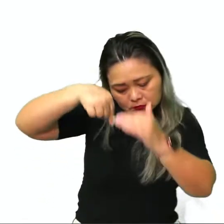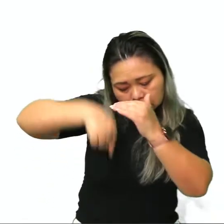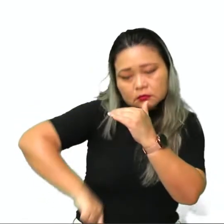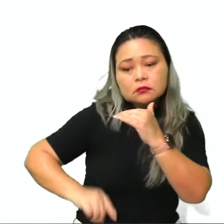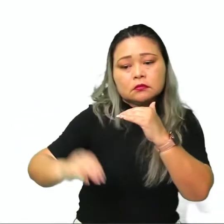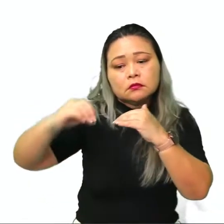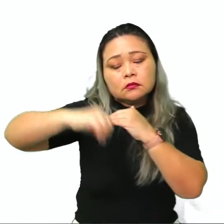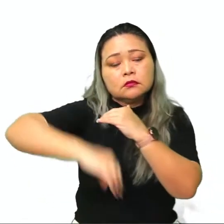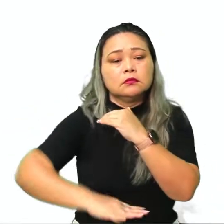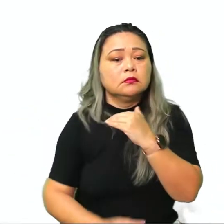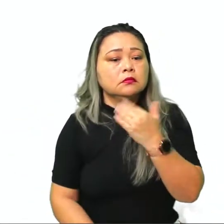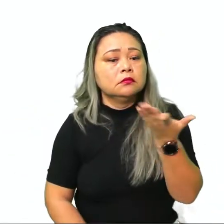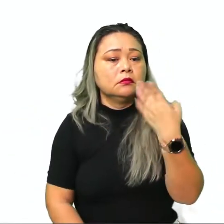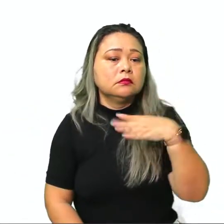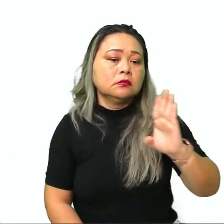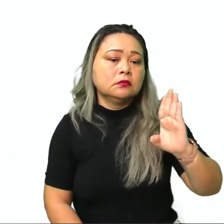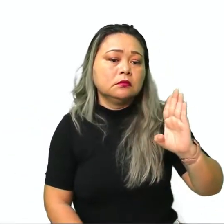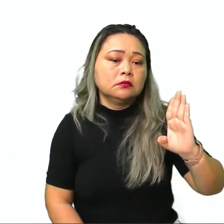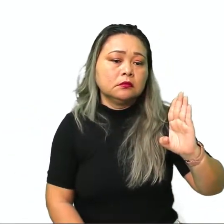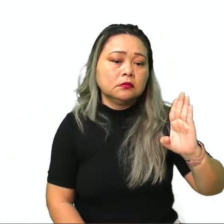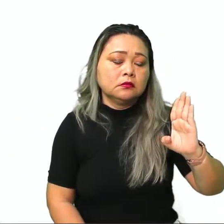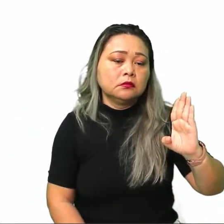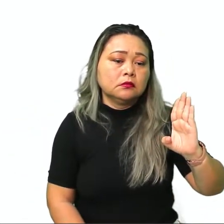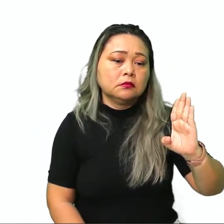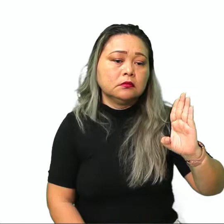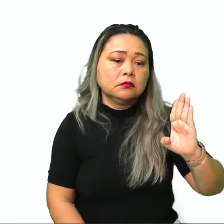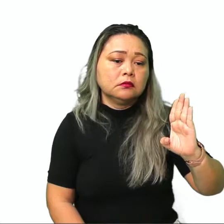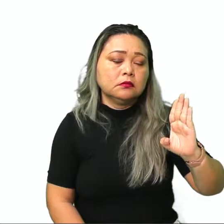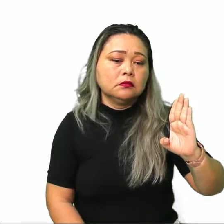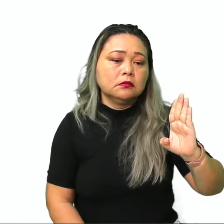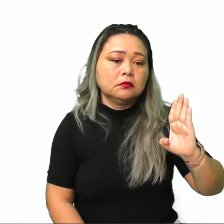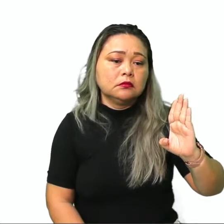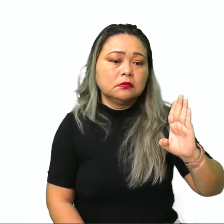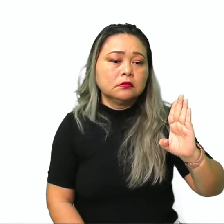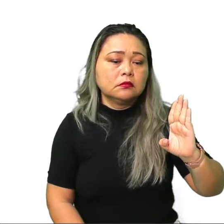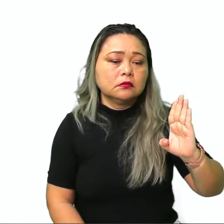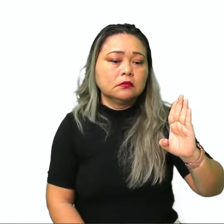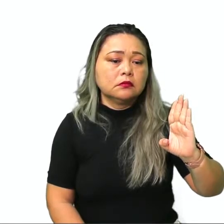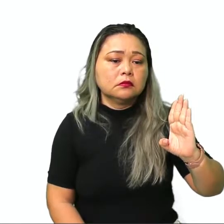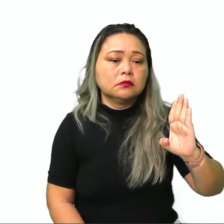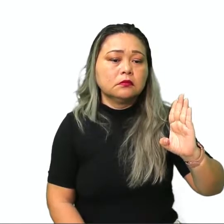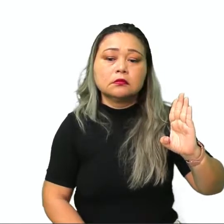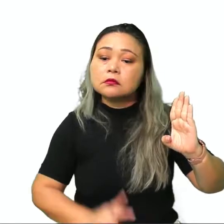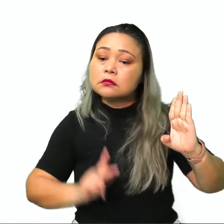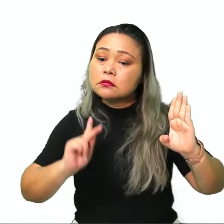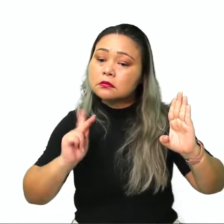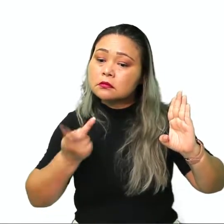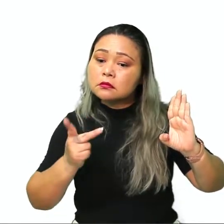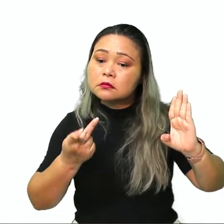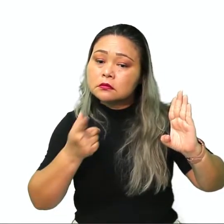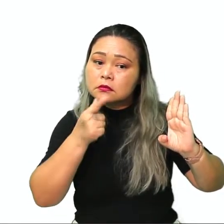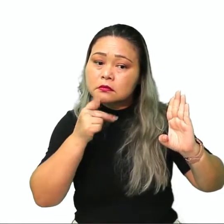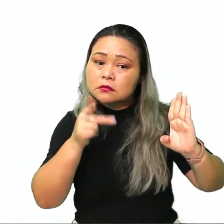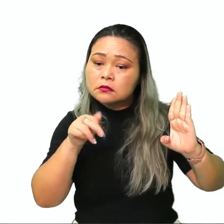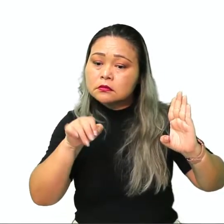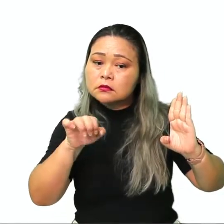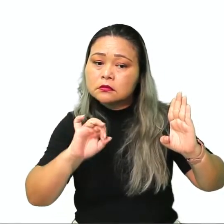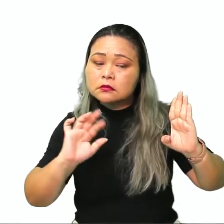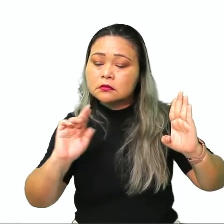fundo dos oceanos. B, mas os oceanos ainda não estavam formados aí. Letra B,